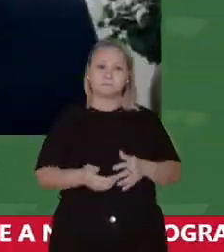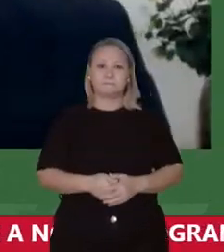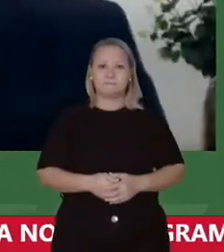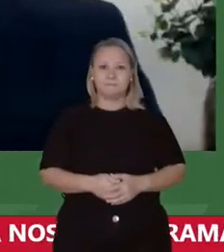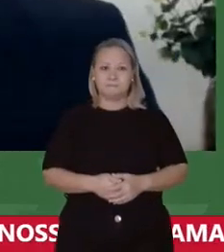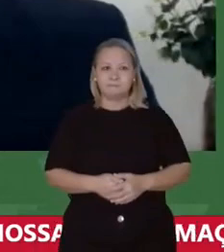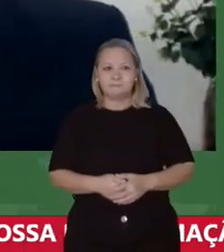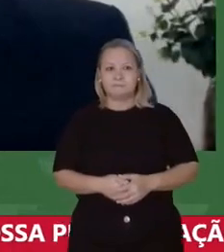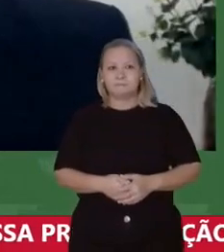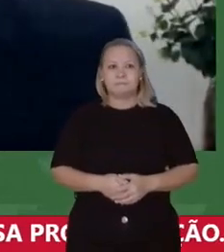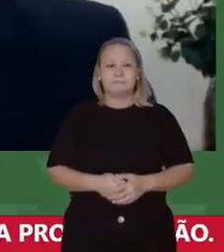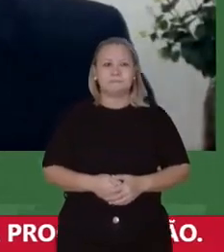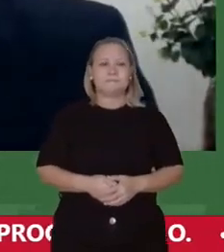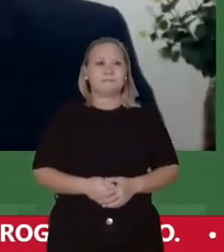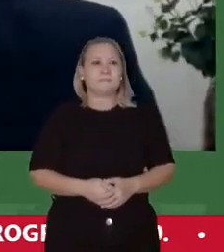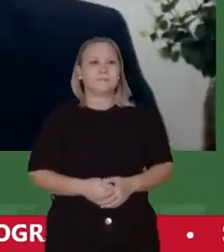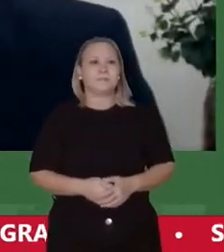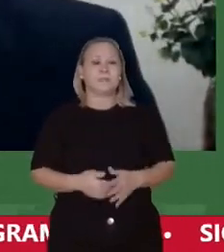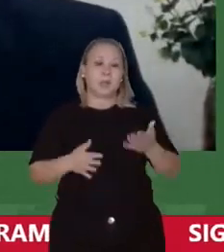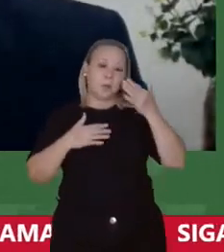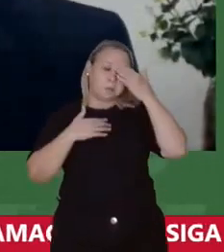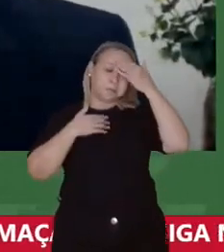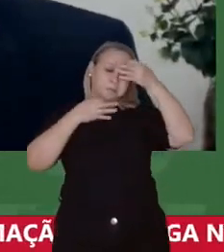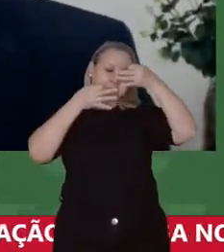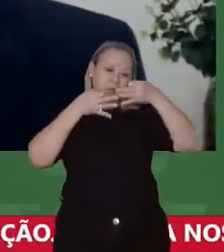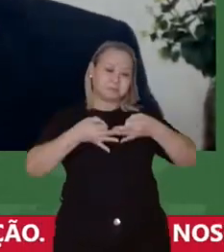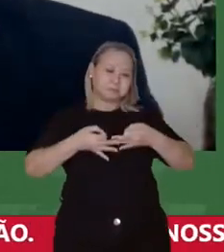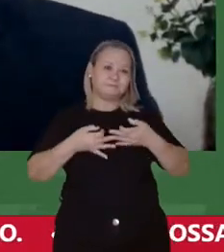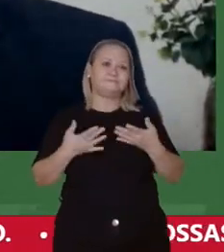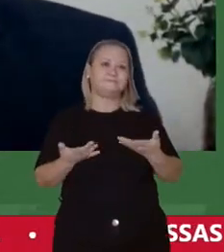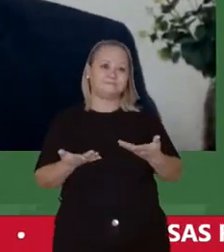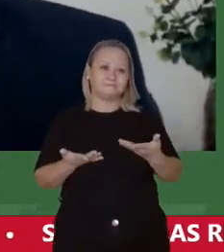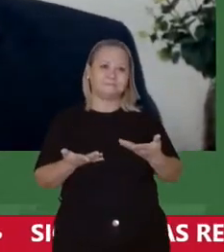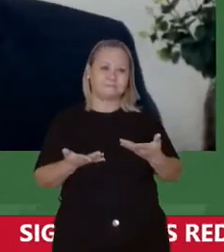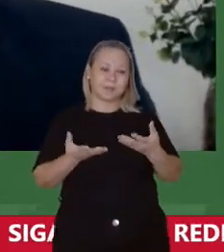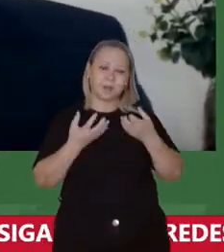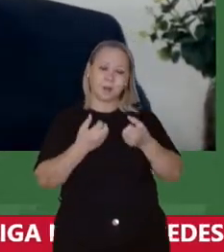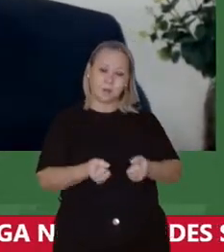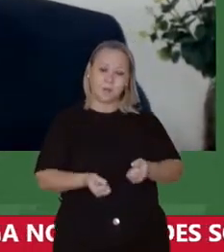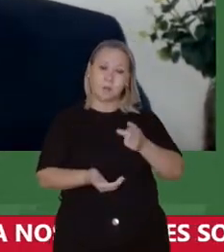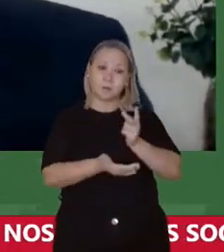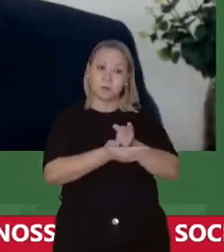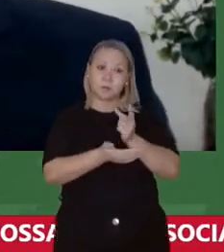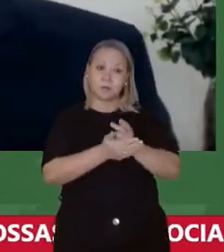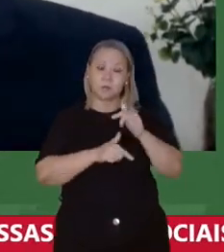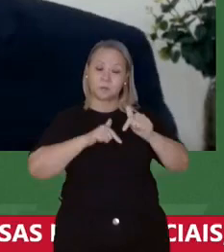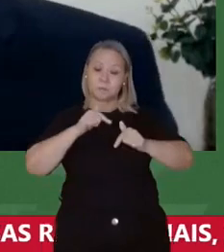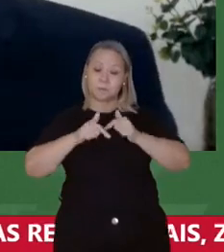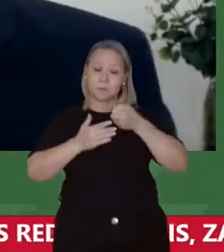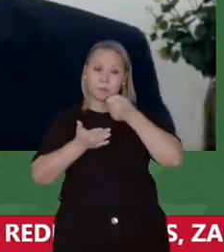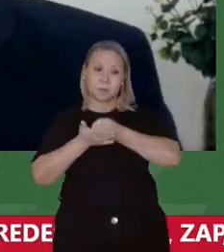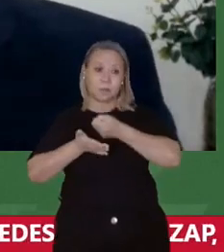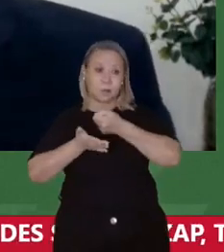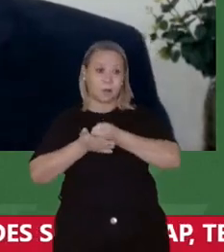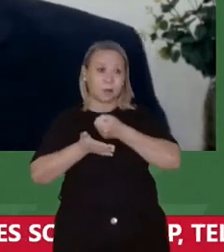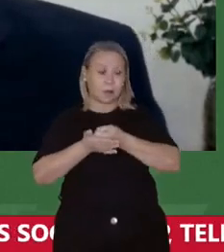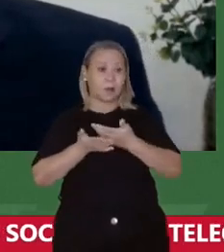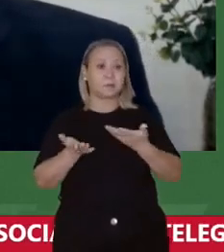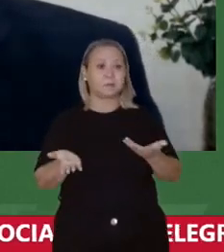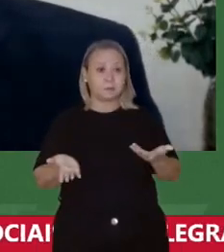Obrigado. Com certeza, vamos continuar trabalhando